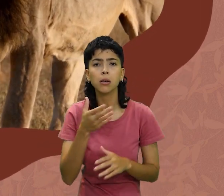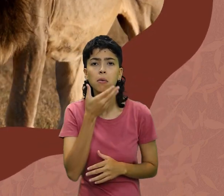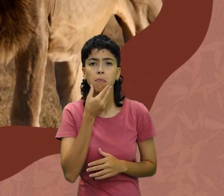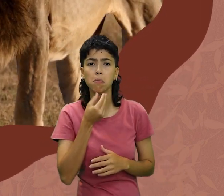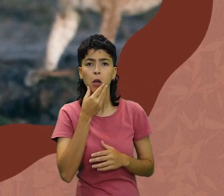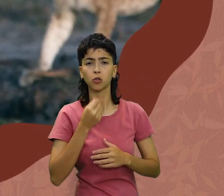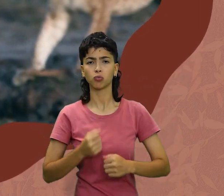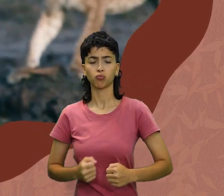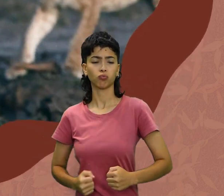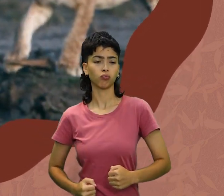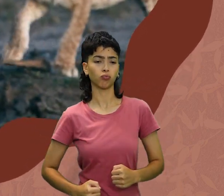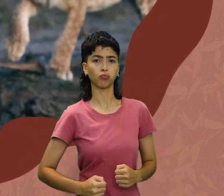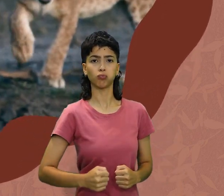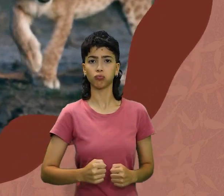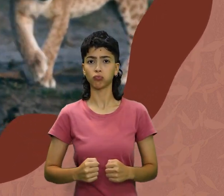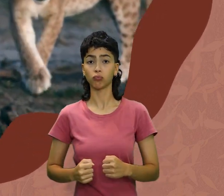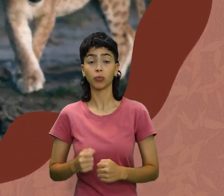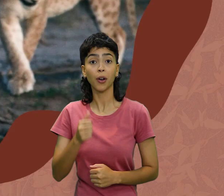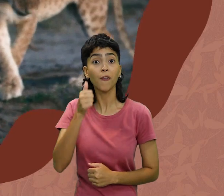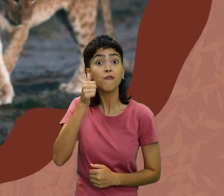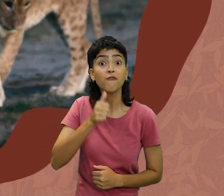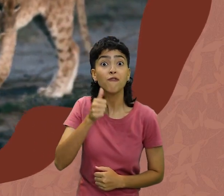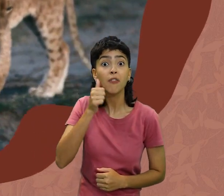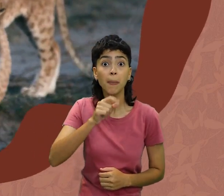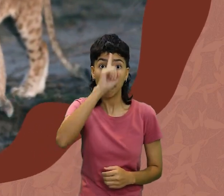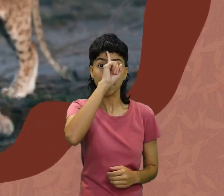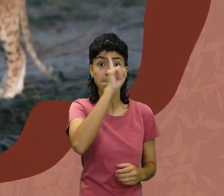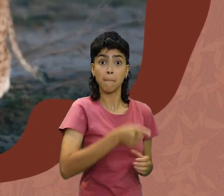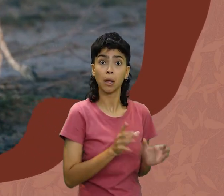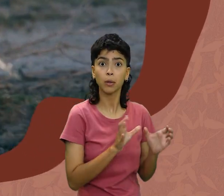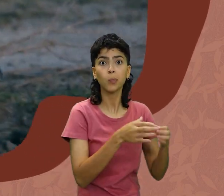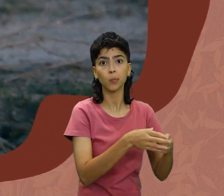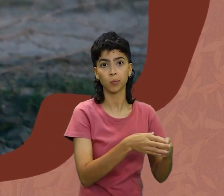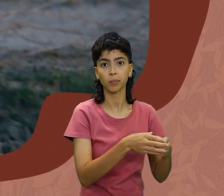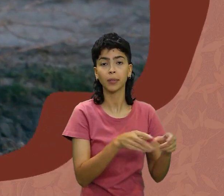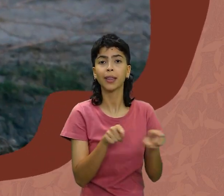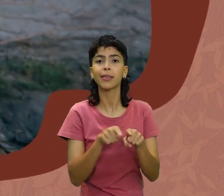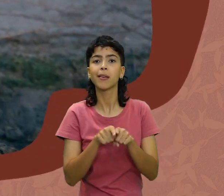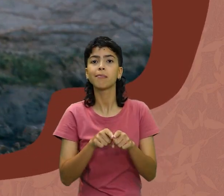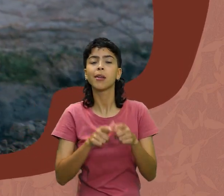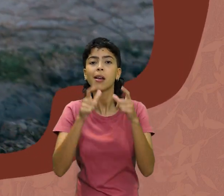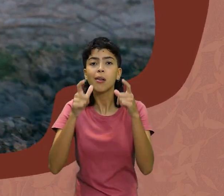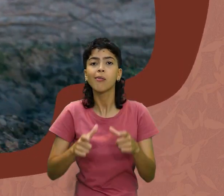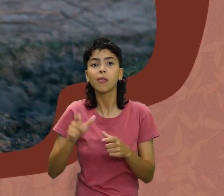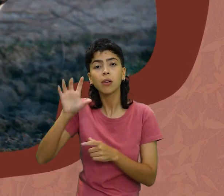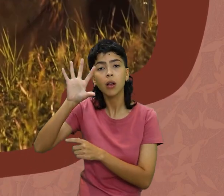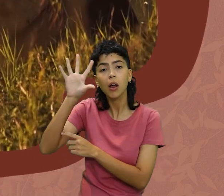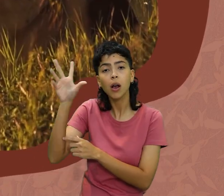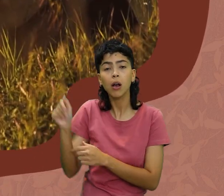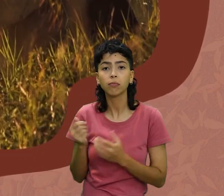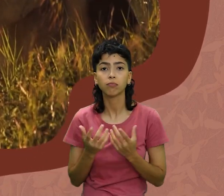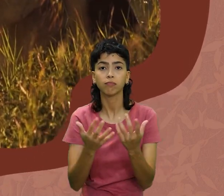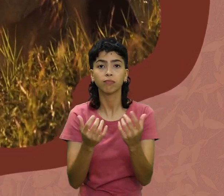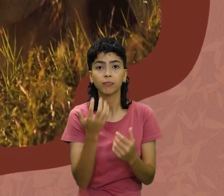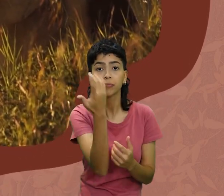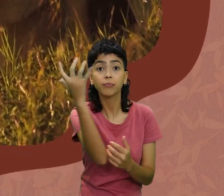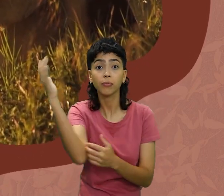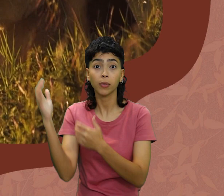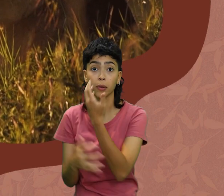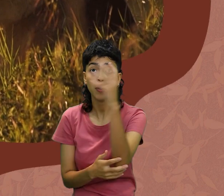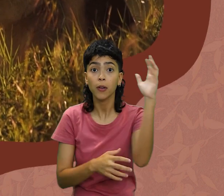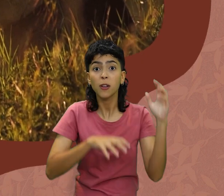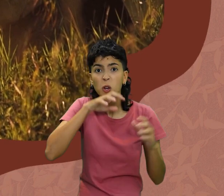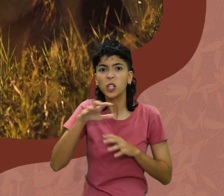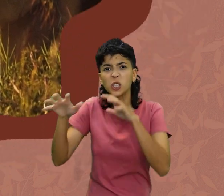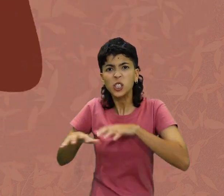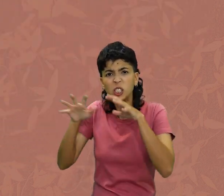do macho, é a fêmea que comanda o grupo. Também é a leoa que sai para caçar nas savanas e florestas